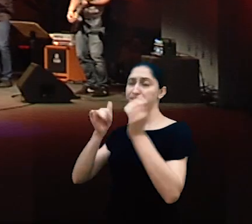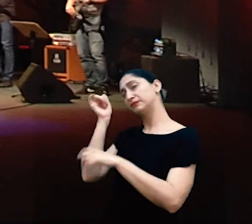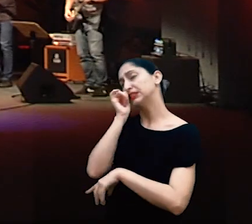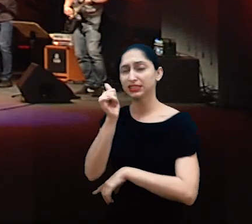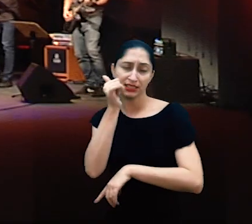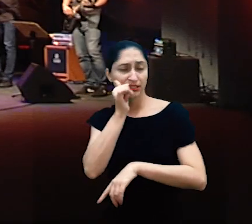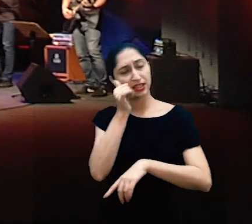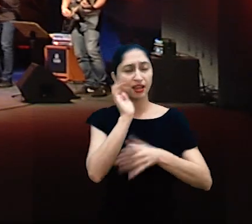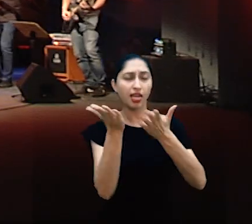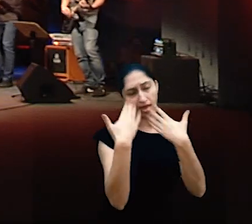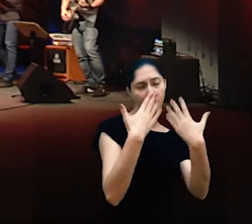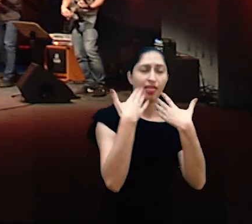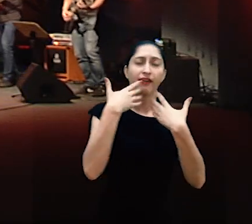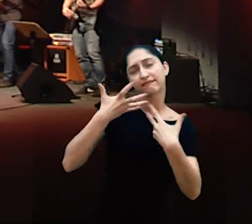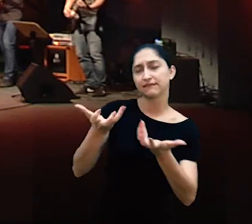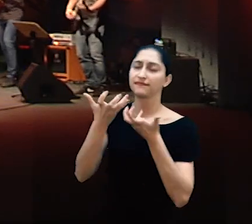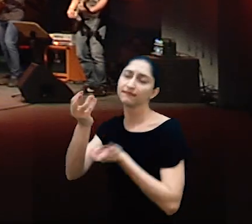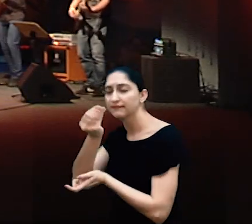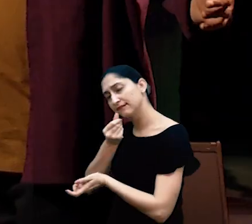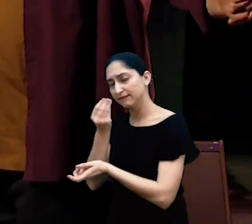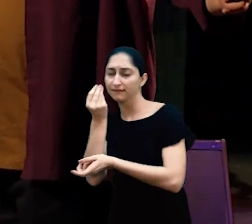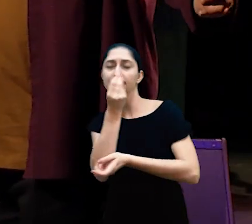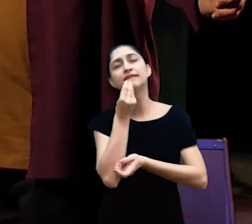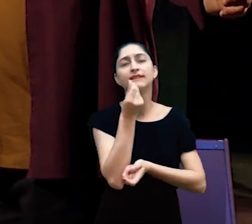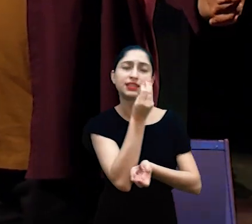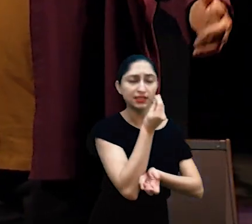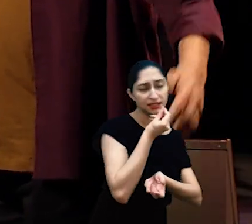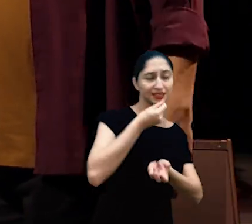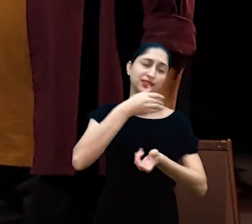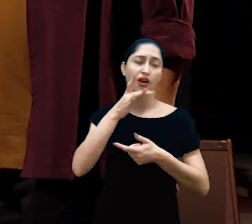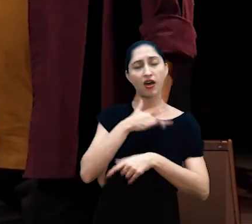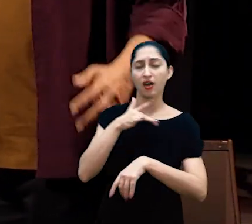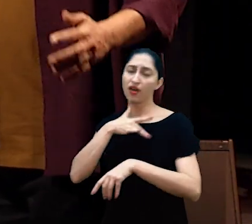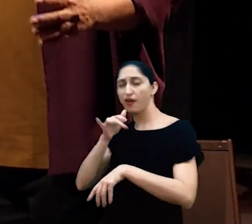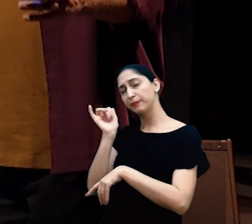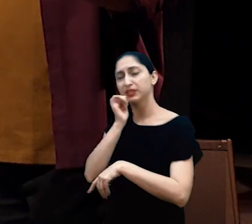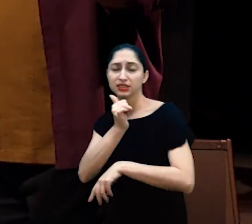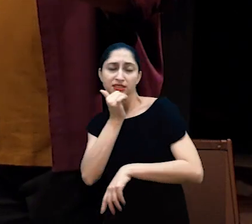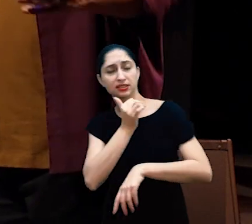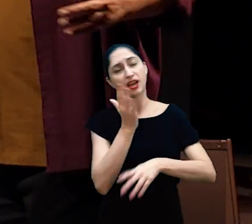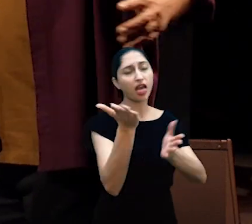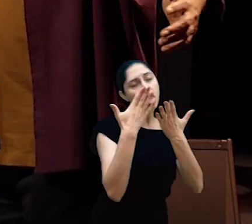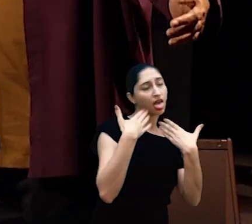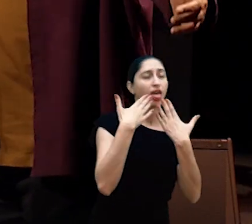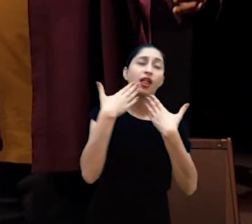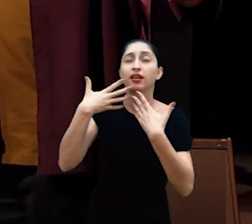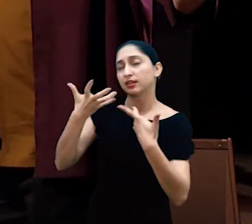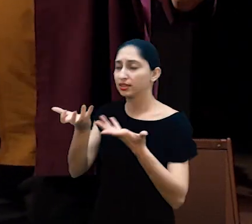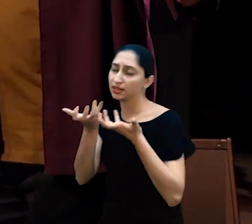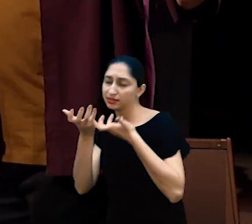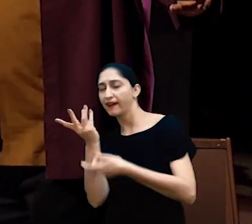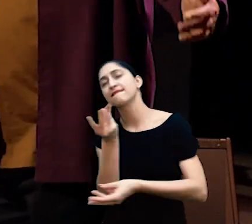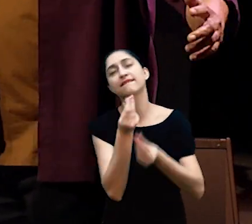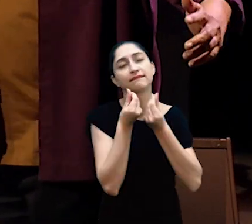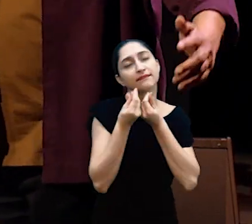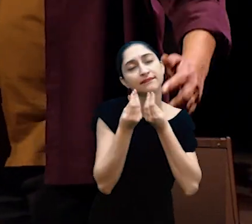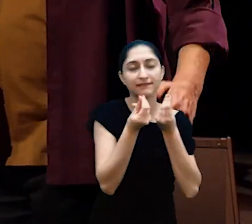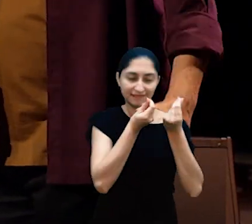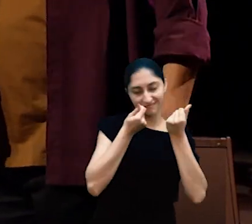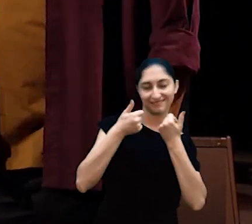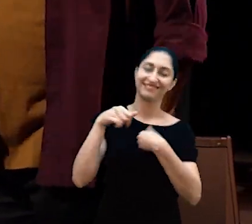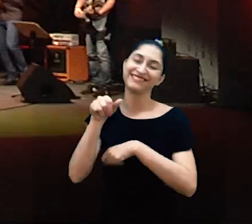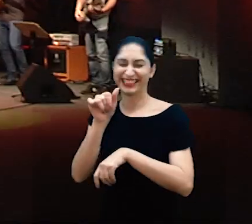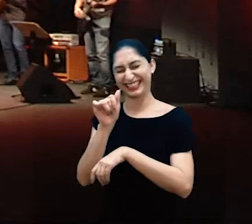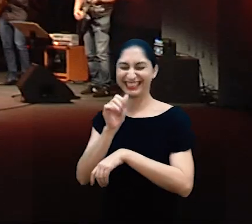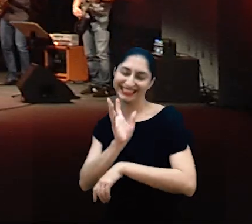Tem dó, menina, pimenta malagueta, quero te saborear. Tem dó, menina, pimenta malagueta, quero te